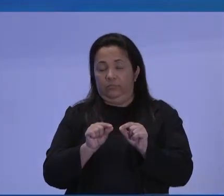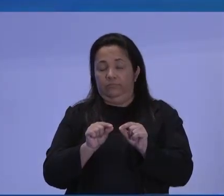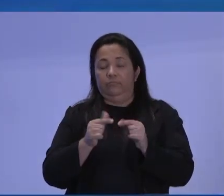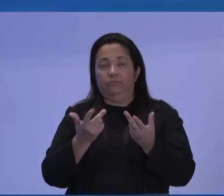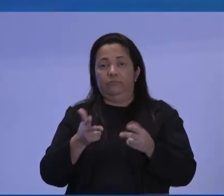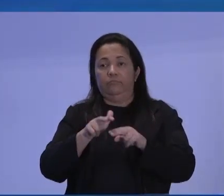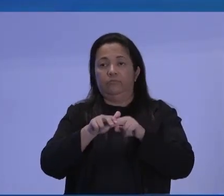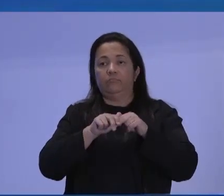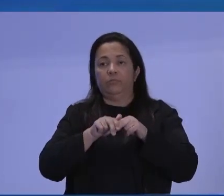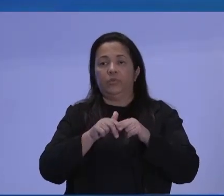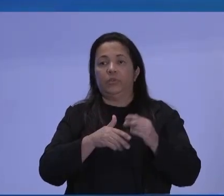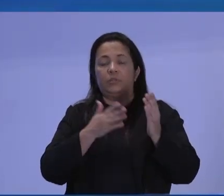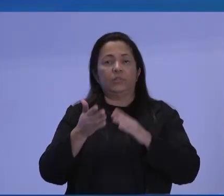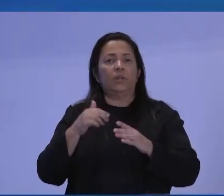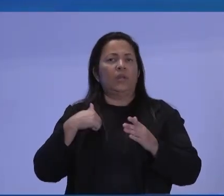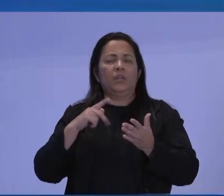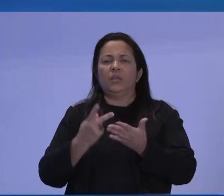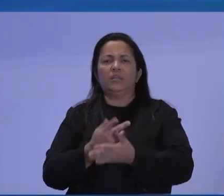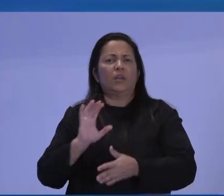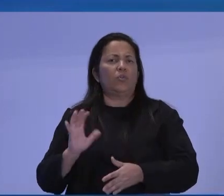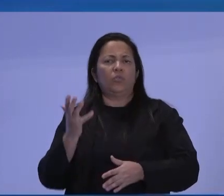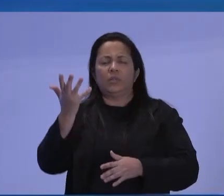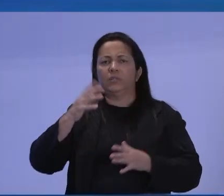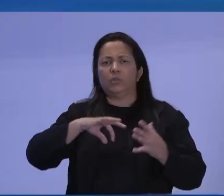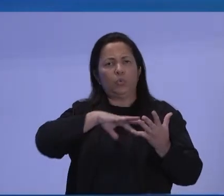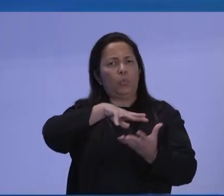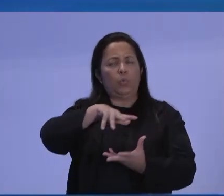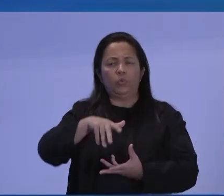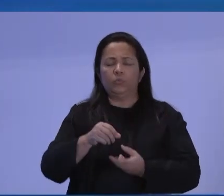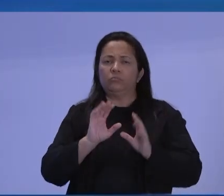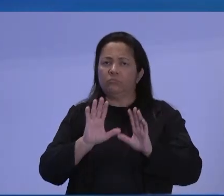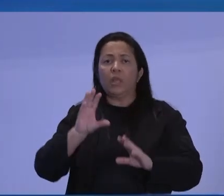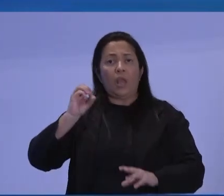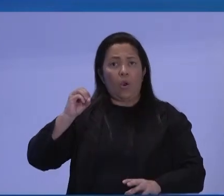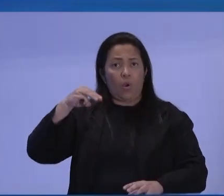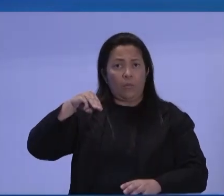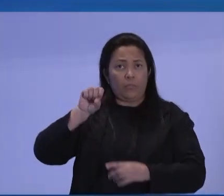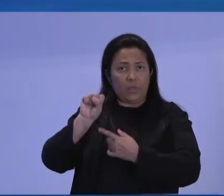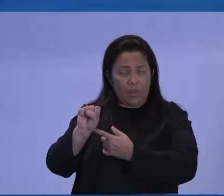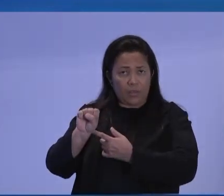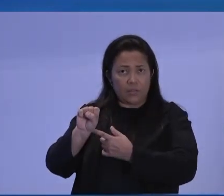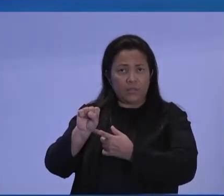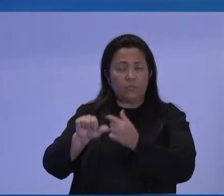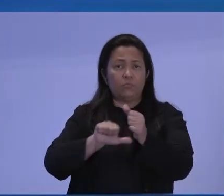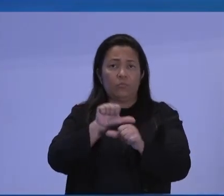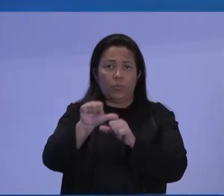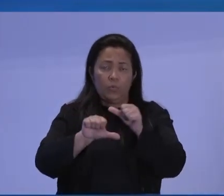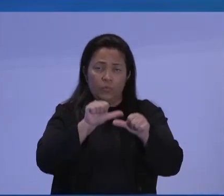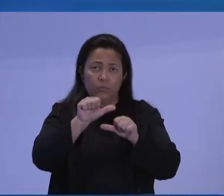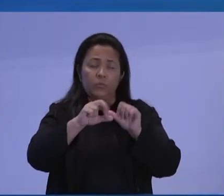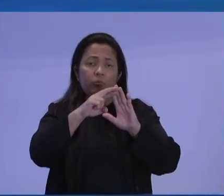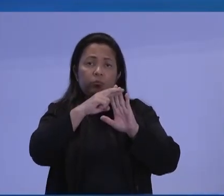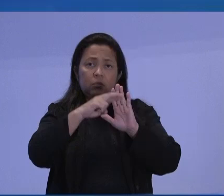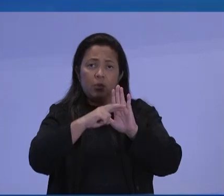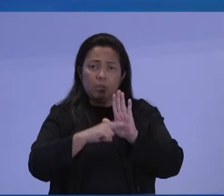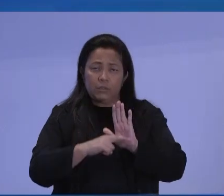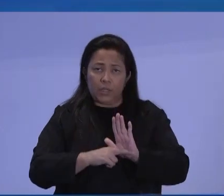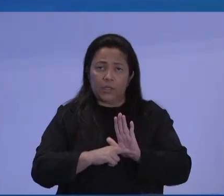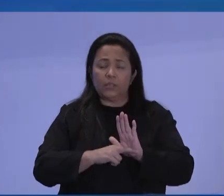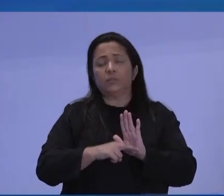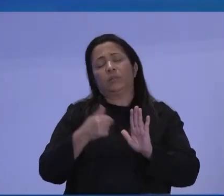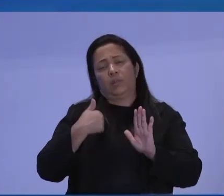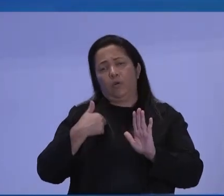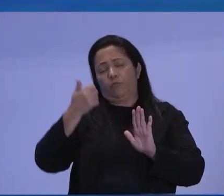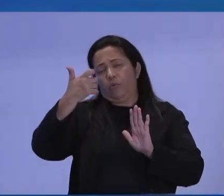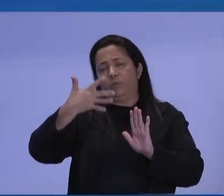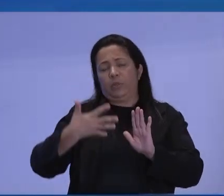desmobilizados. Isso aconteceu no mundo inteiro, a Organização Mundial de Saúde mudou isso, tá? A gente vai mostrar hoje o que chama mais atenção. Então, por vezes, você vai